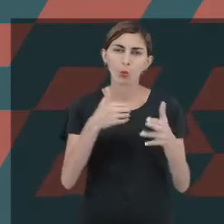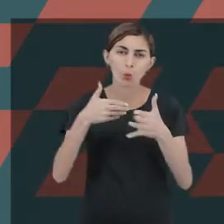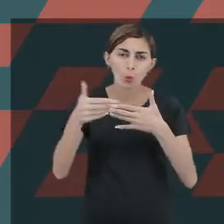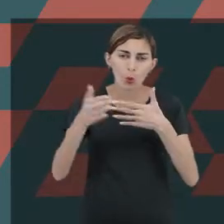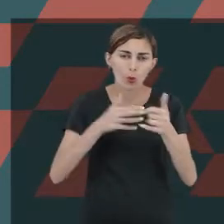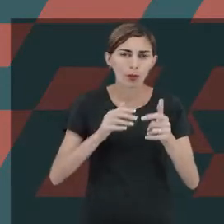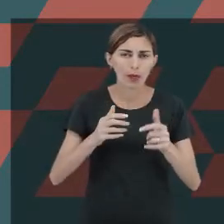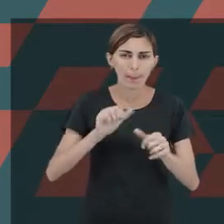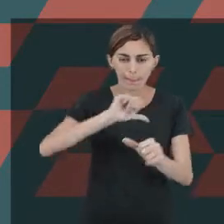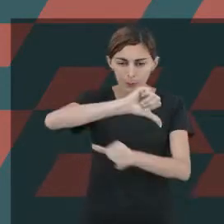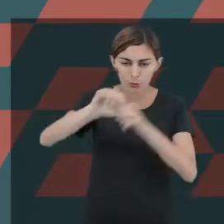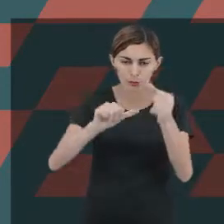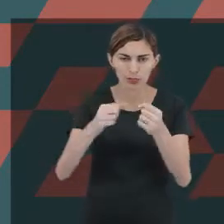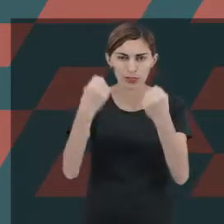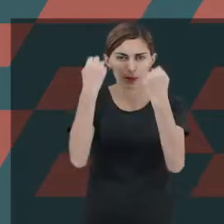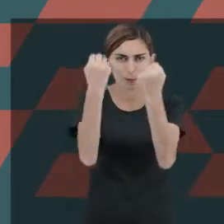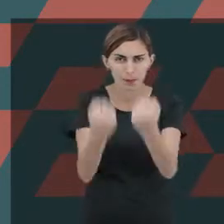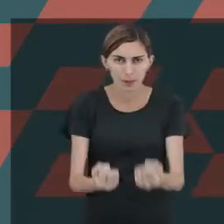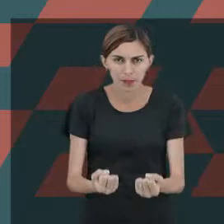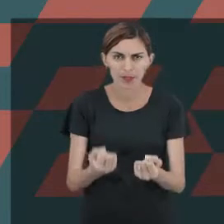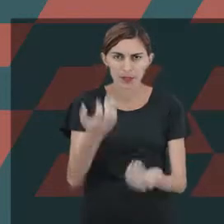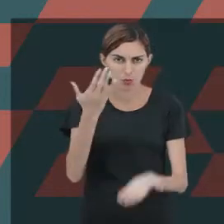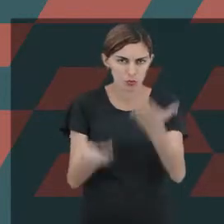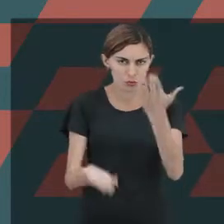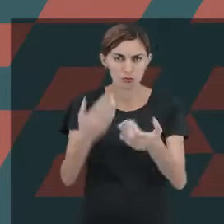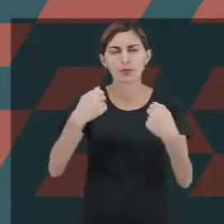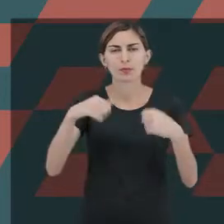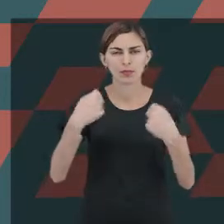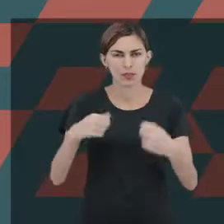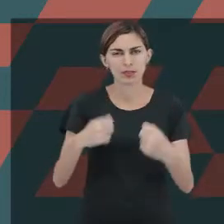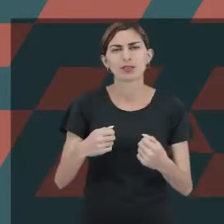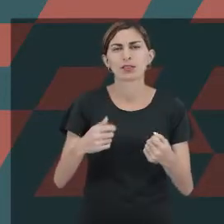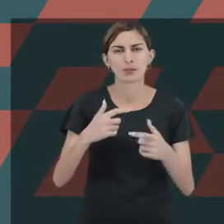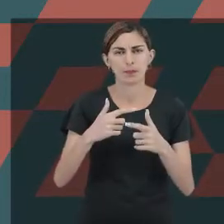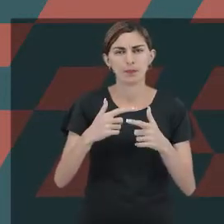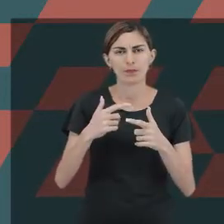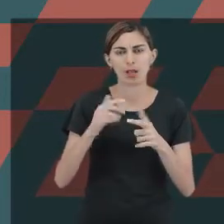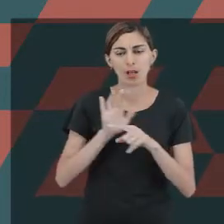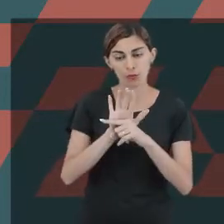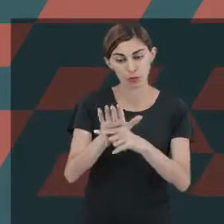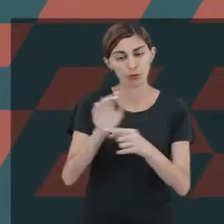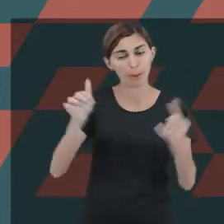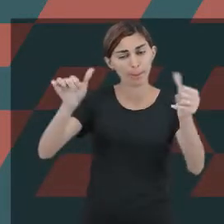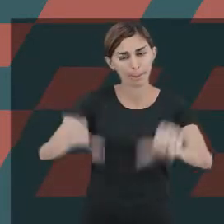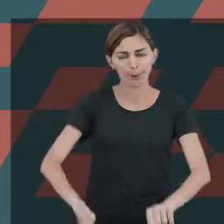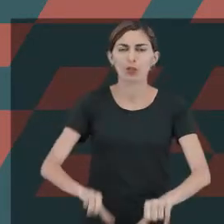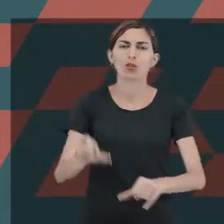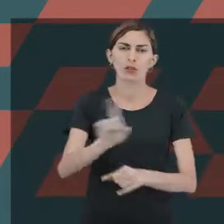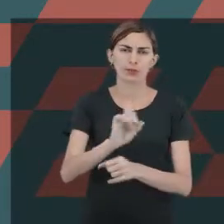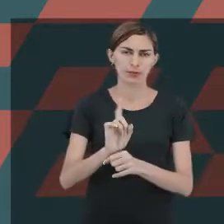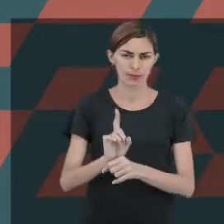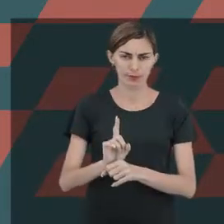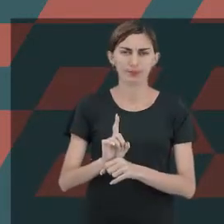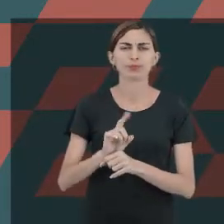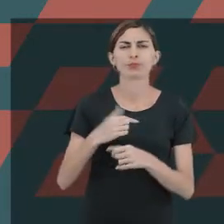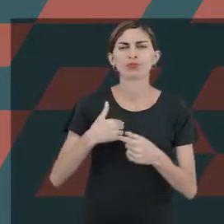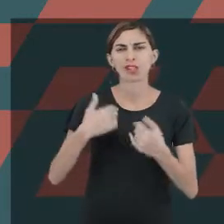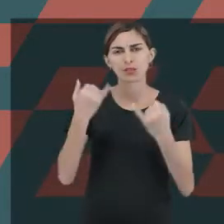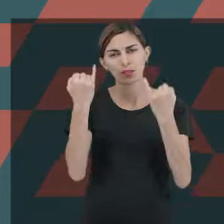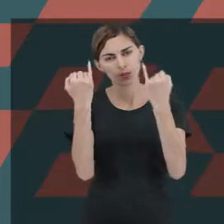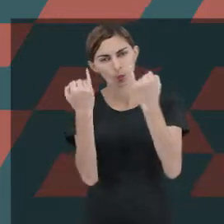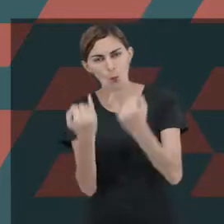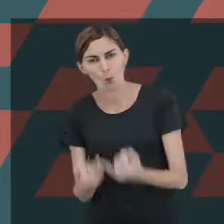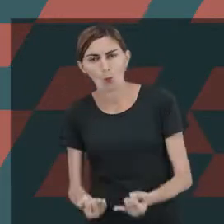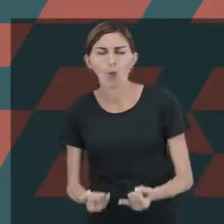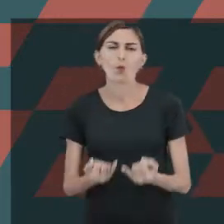peso a gente tem que tentar intervir para que não piore o quadro neurológico da criança, e aí principalmente evitando desnutrição